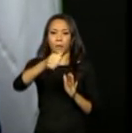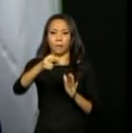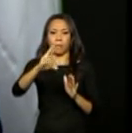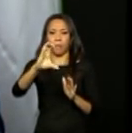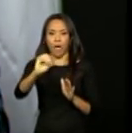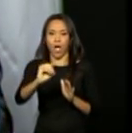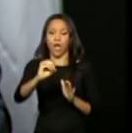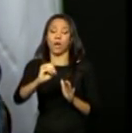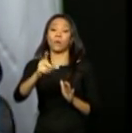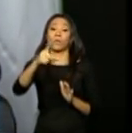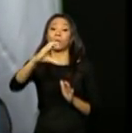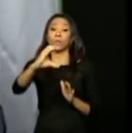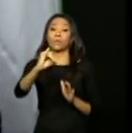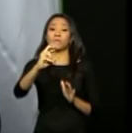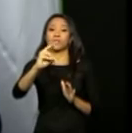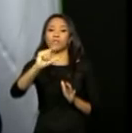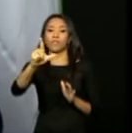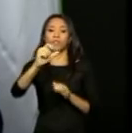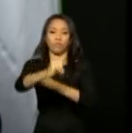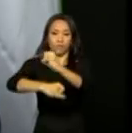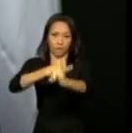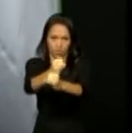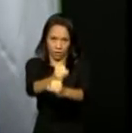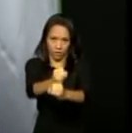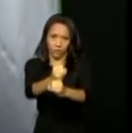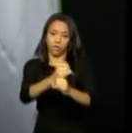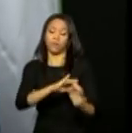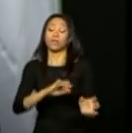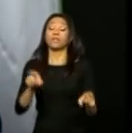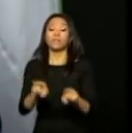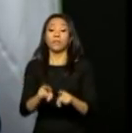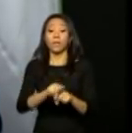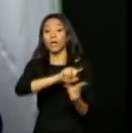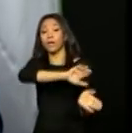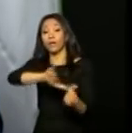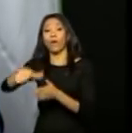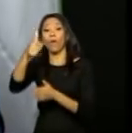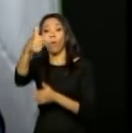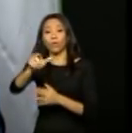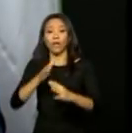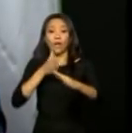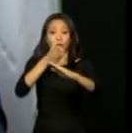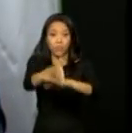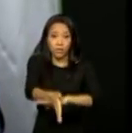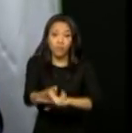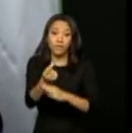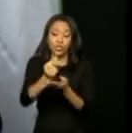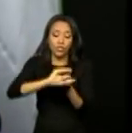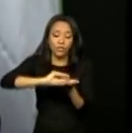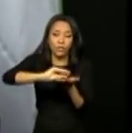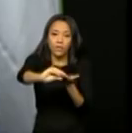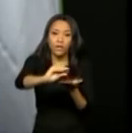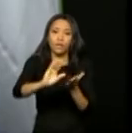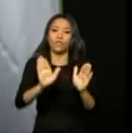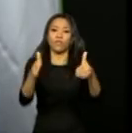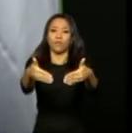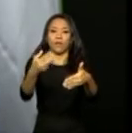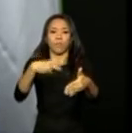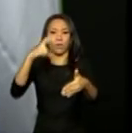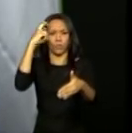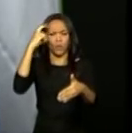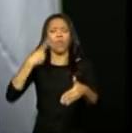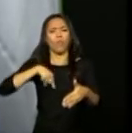Precisamos aprimorar o sistema de financiamento da cultura. Faremos um esforço conjunto com o